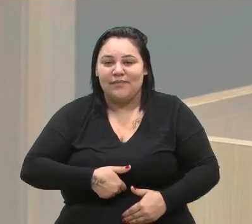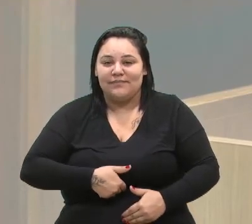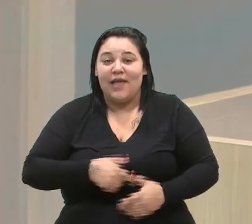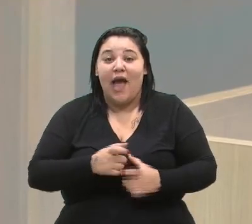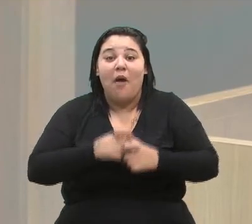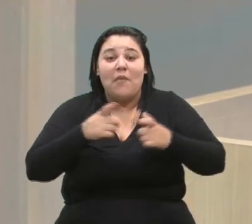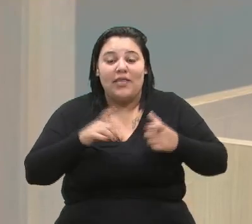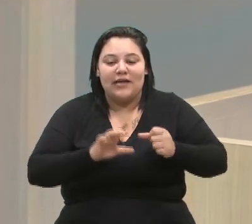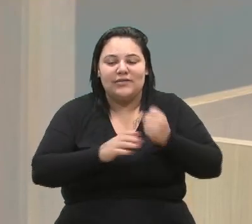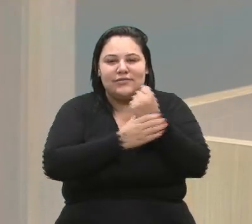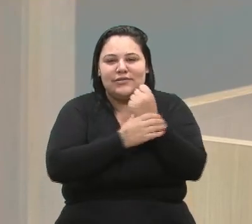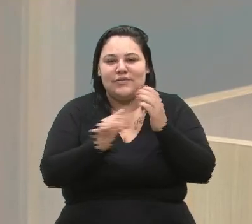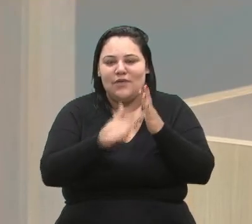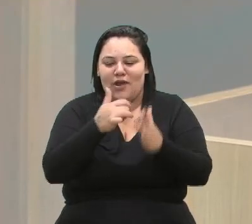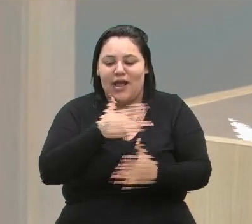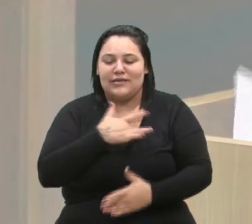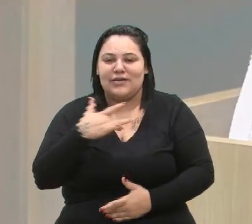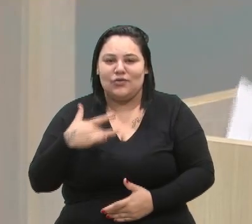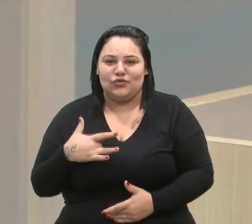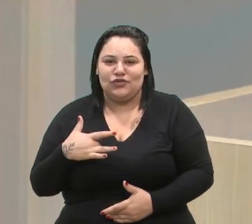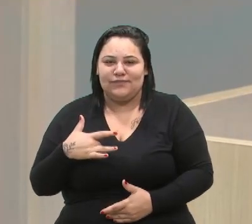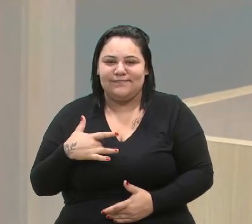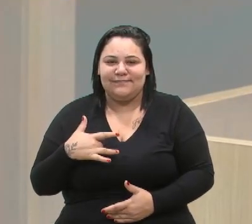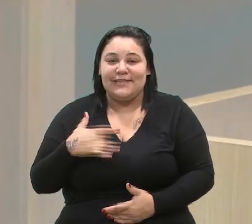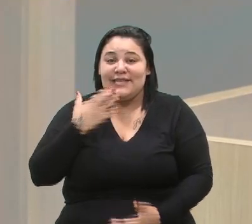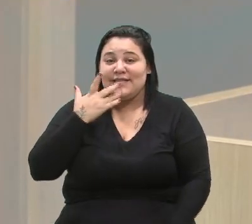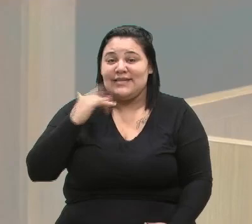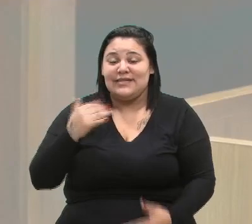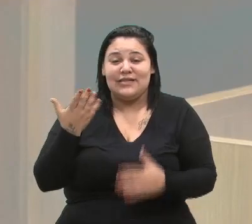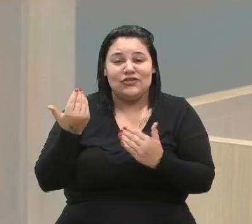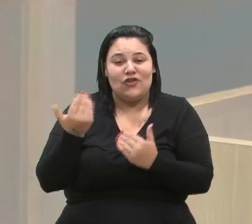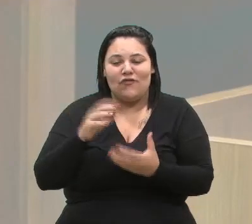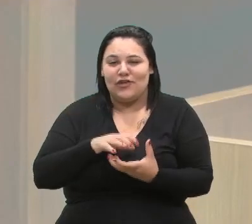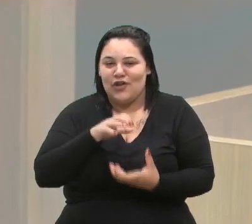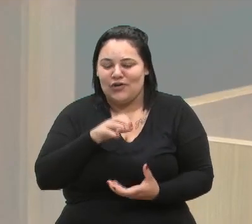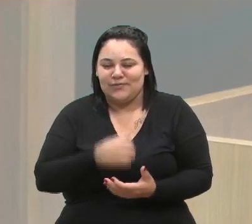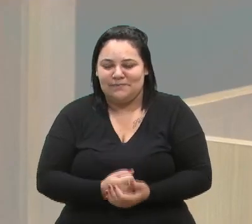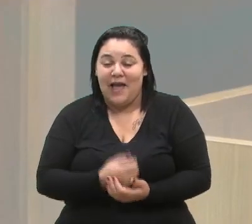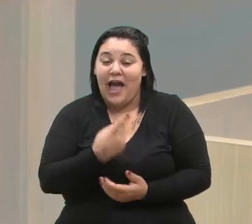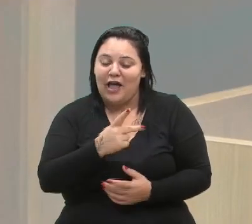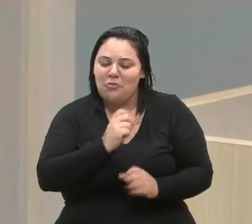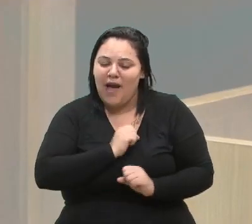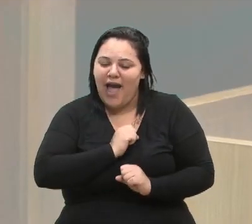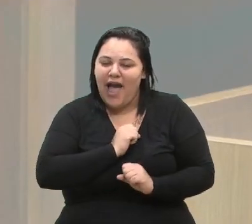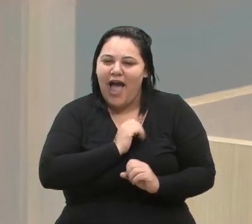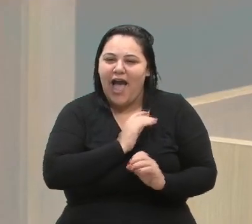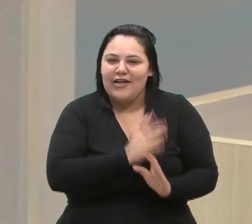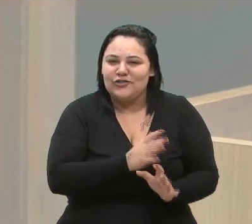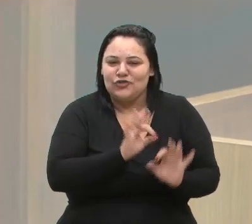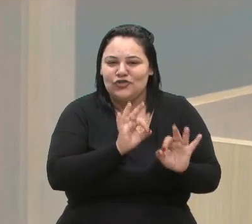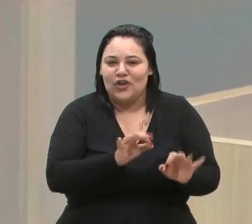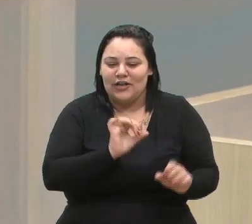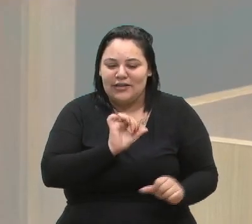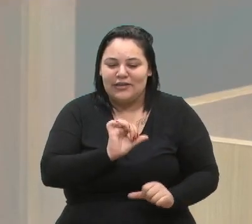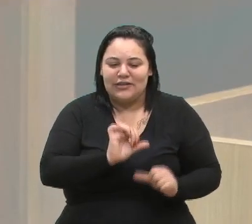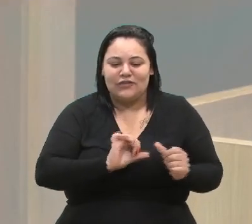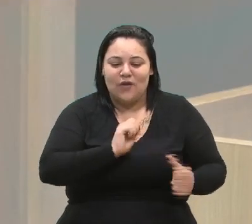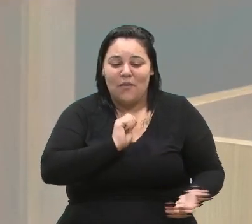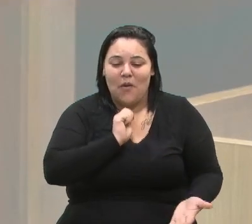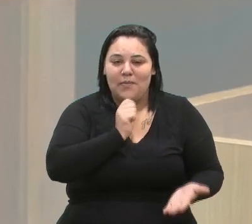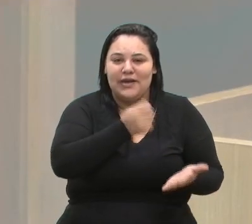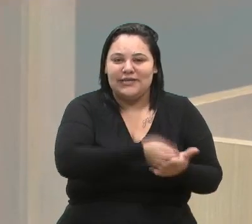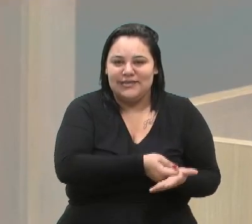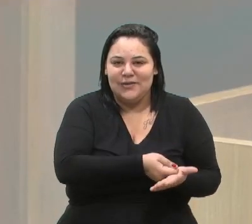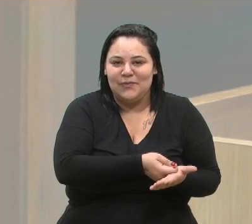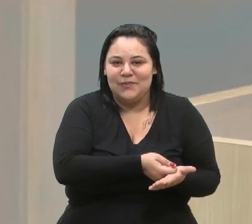nossas crianças, adolescentes e idosos. Sua atitude transforma uma obrigação em oportunidade de